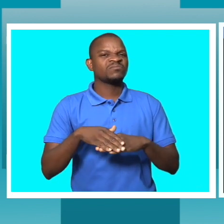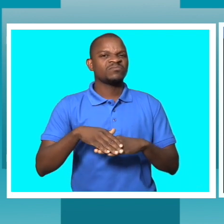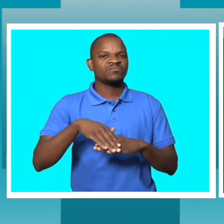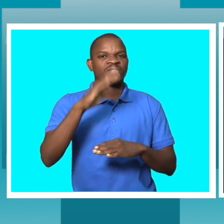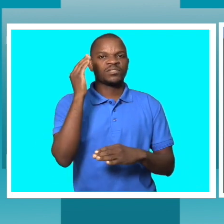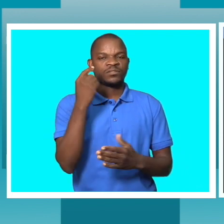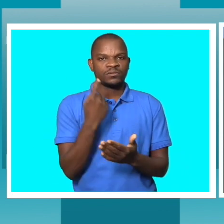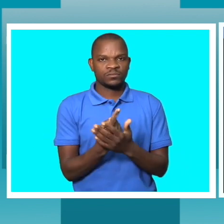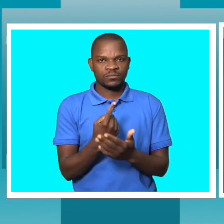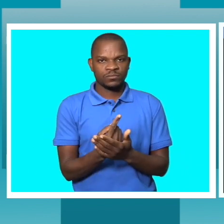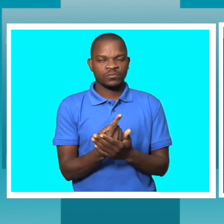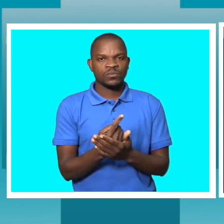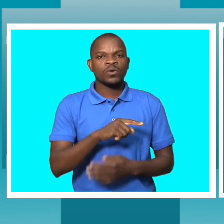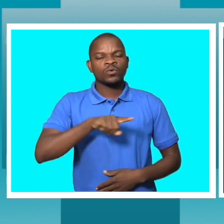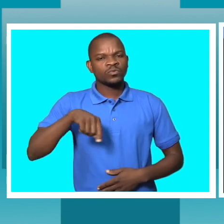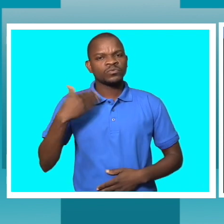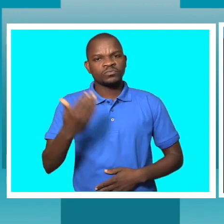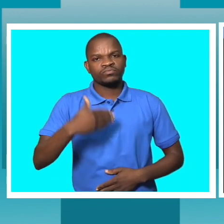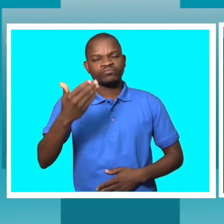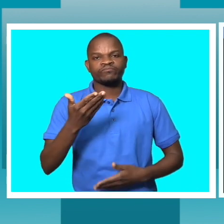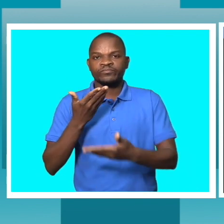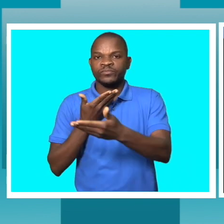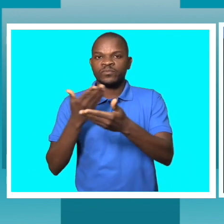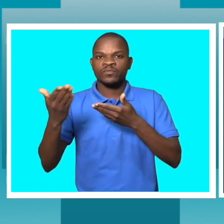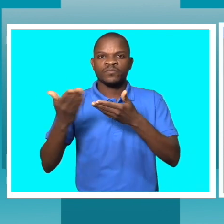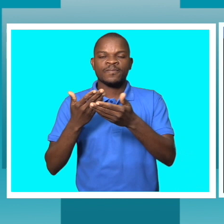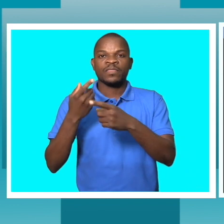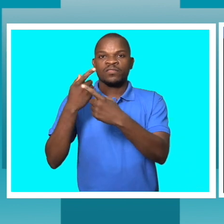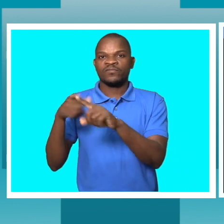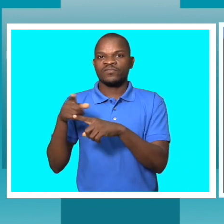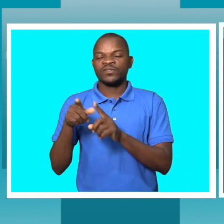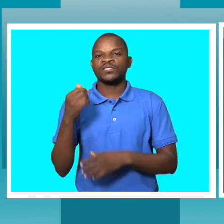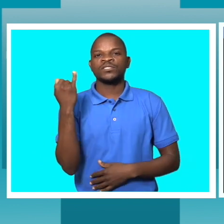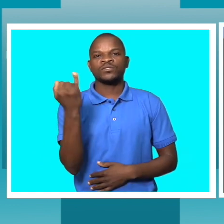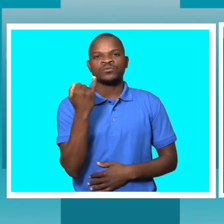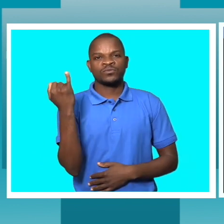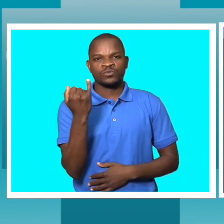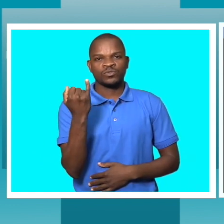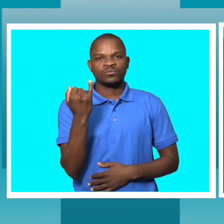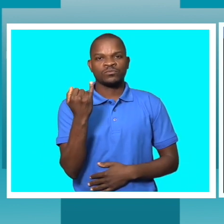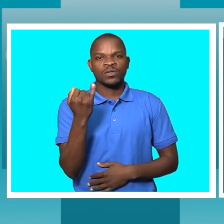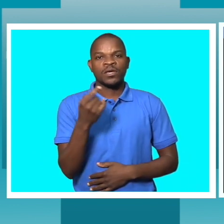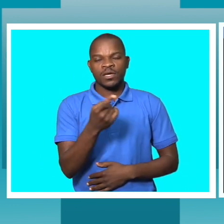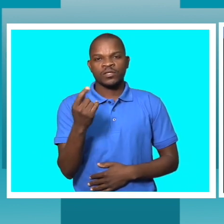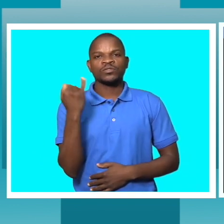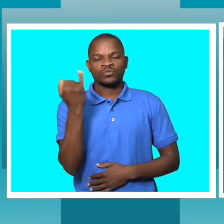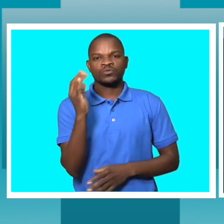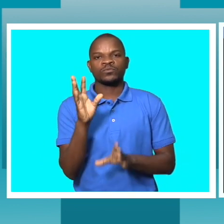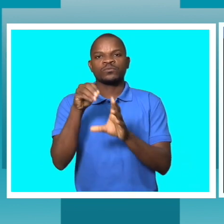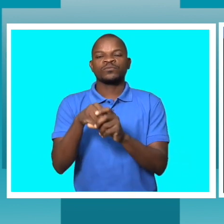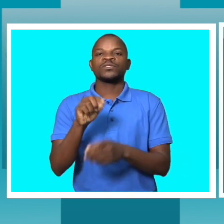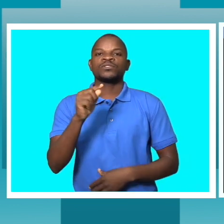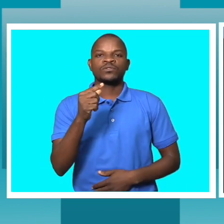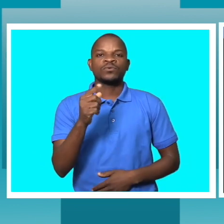das premissas. Nós temos interagido sempre com as instituições que estão dentro do